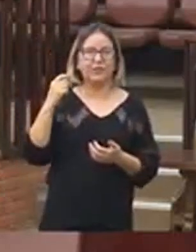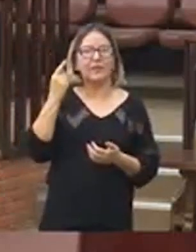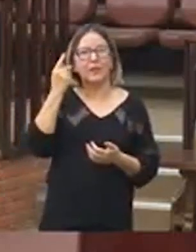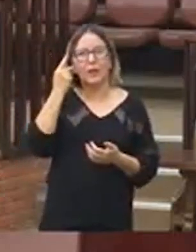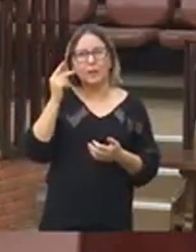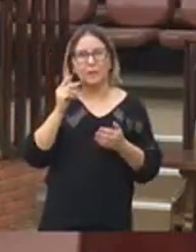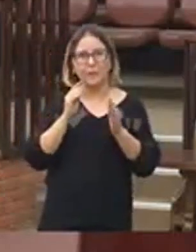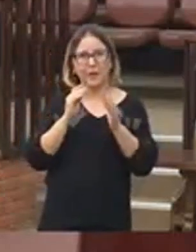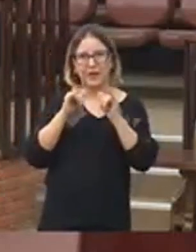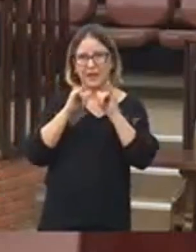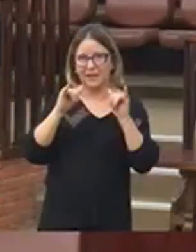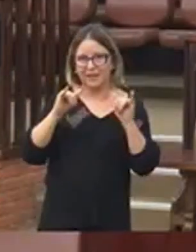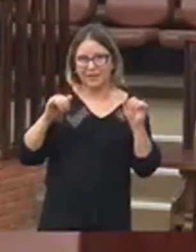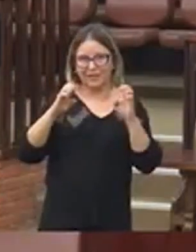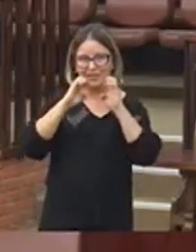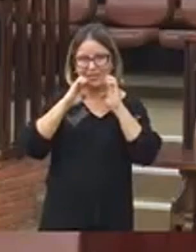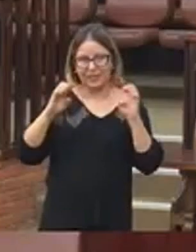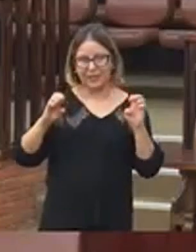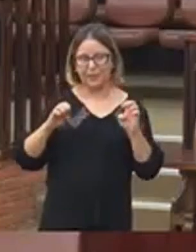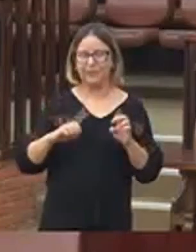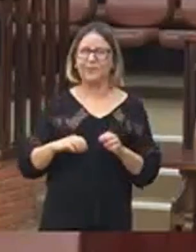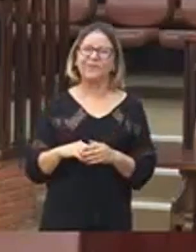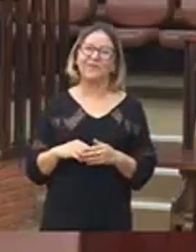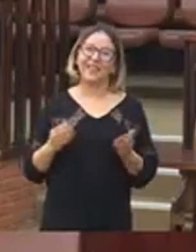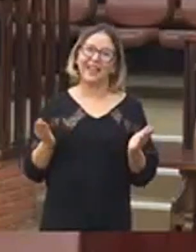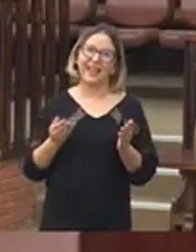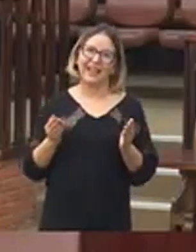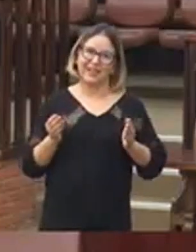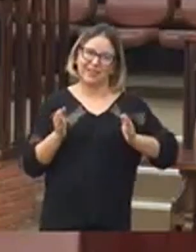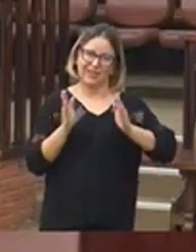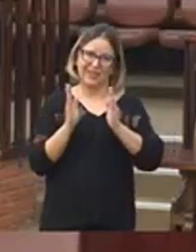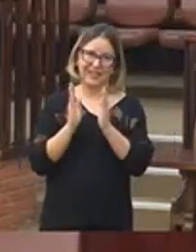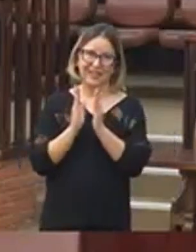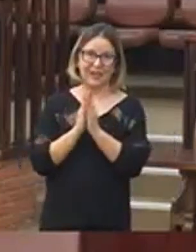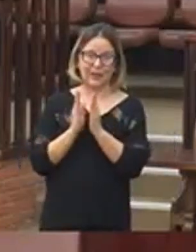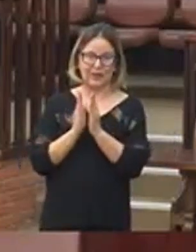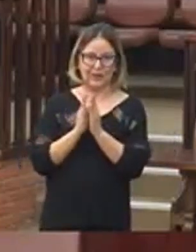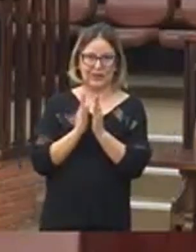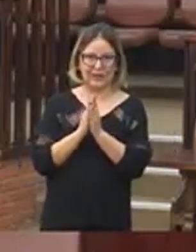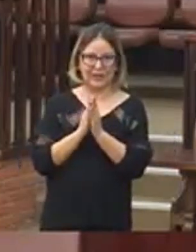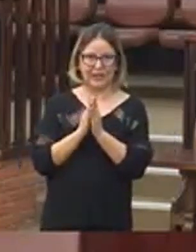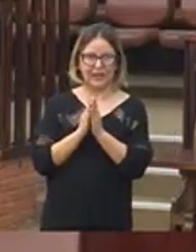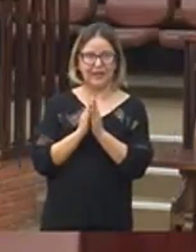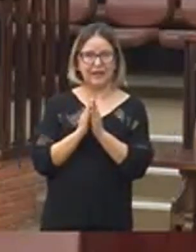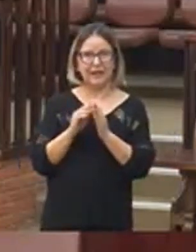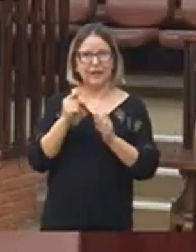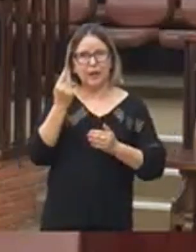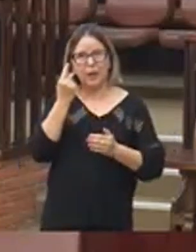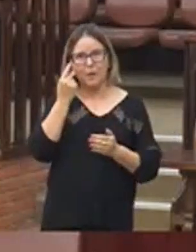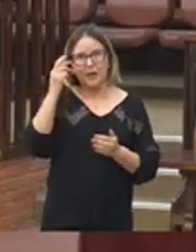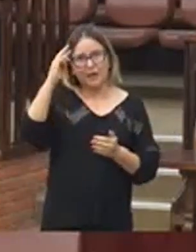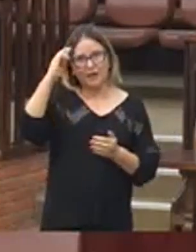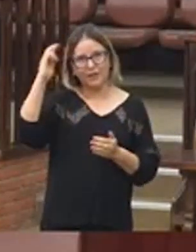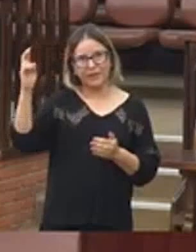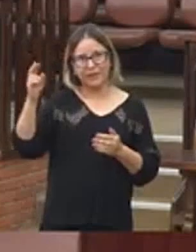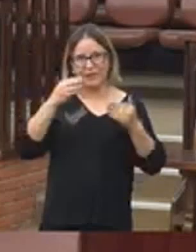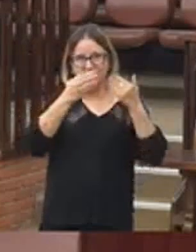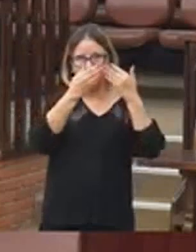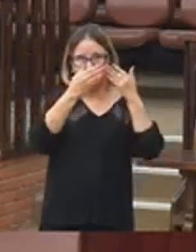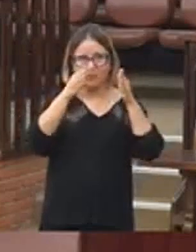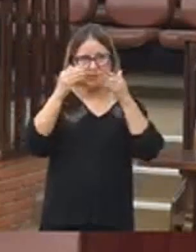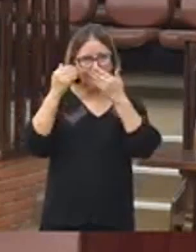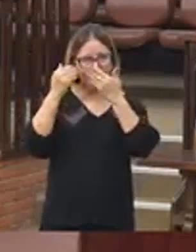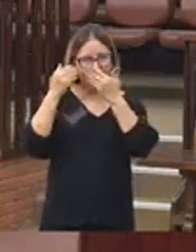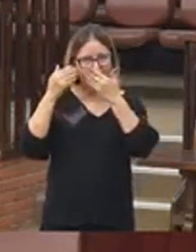Vamos orar enquanto o Senhor abre os nossos corações para ouvir